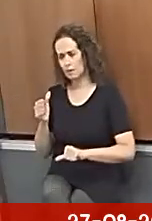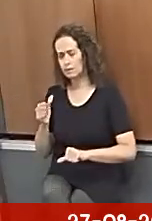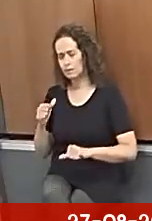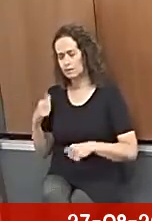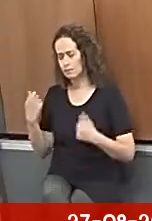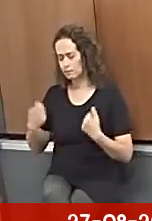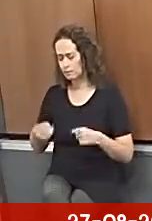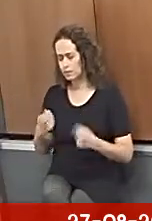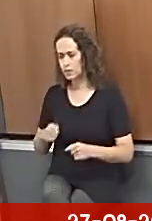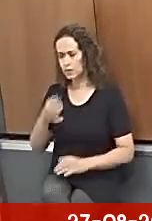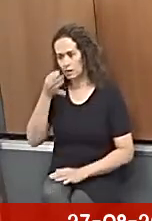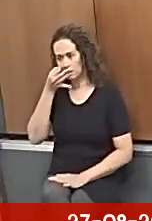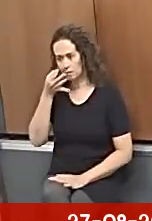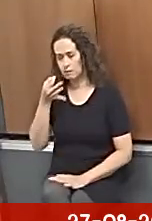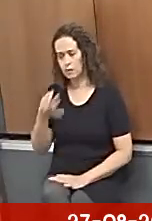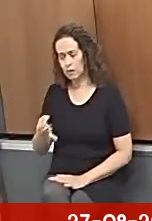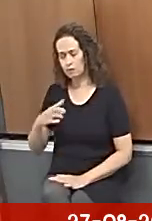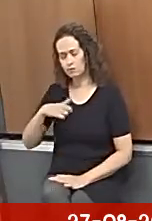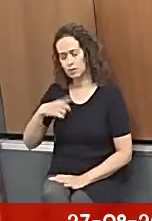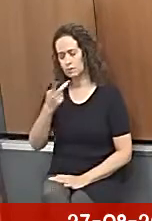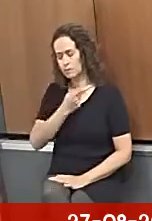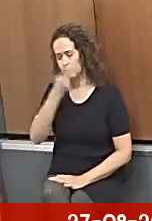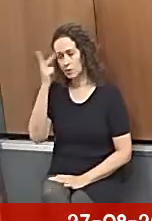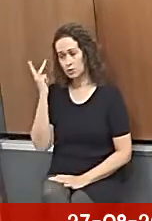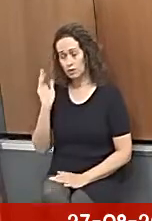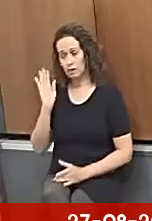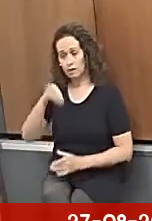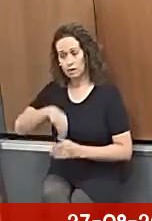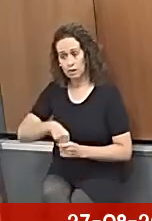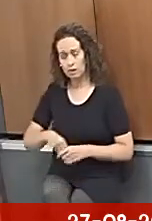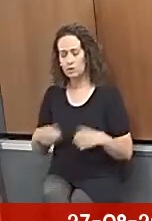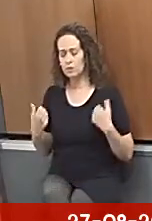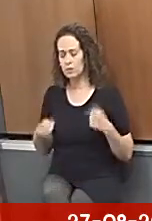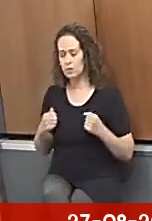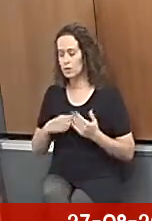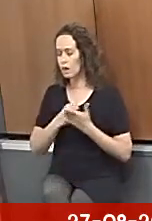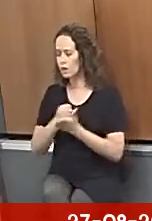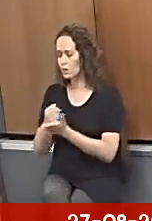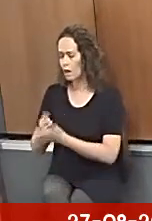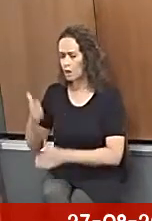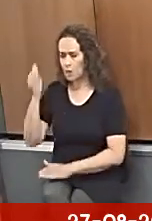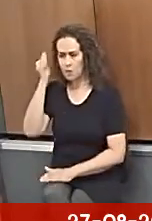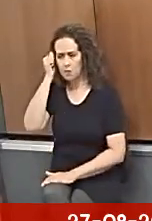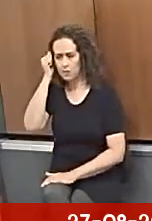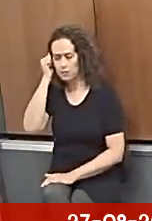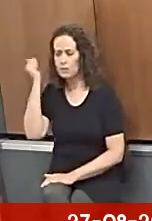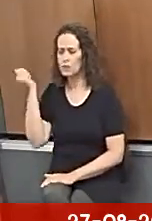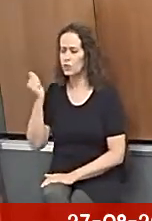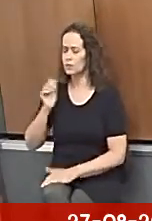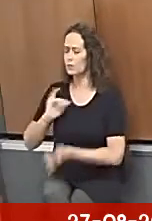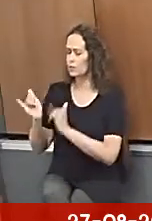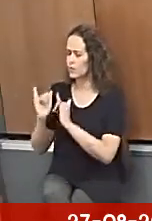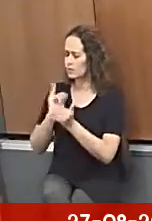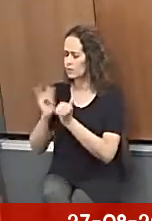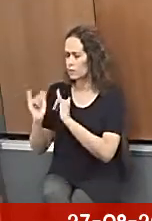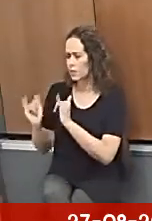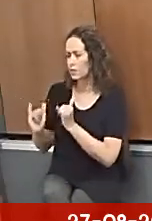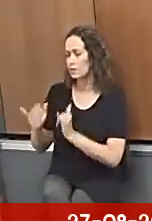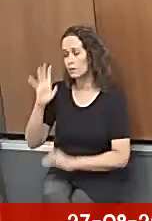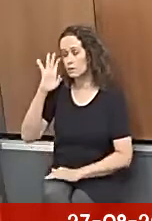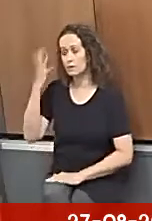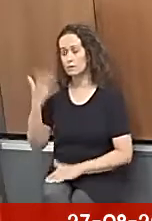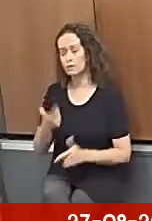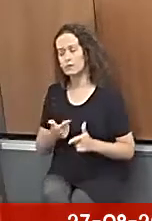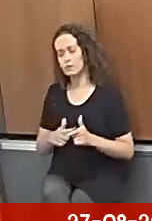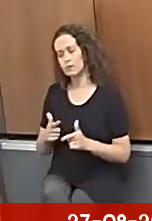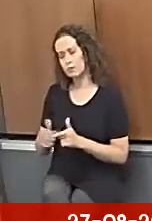atento tem que ter pessoas lá para quando acontecer esse tipo de coisa com rádios para que possa levar essas pessoas e qual o que aconteceu